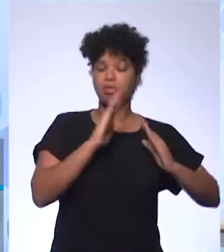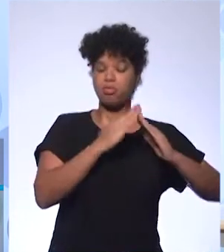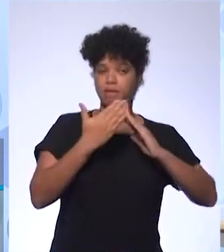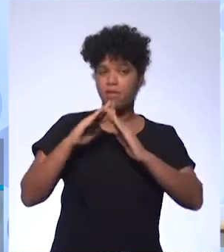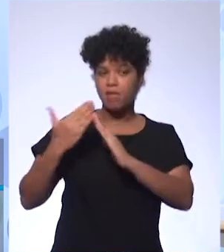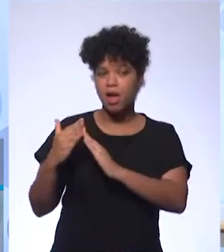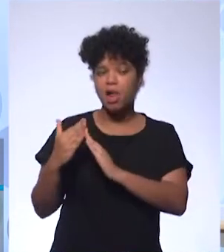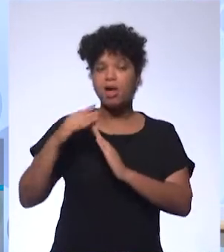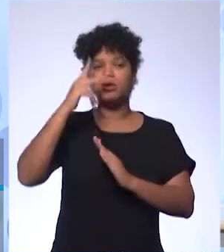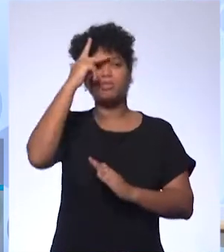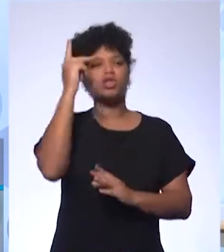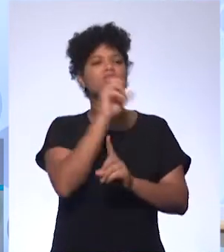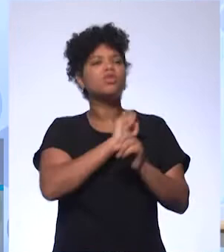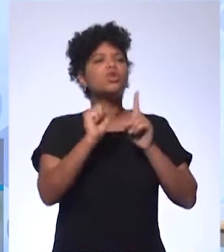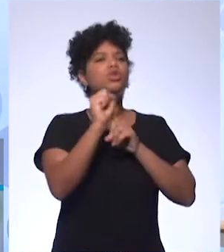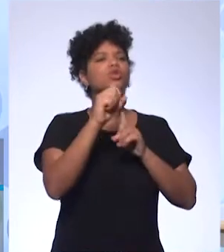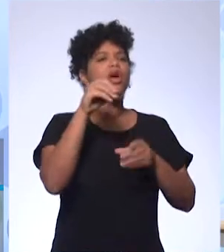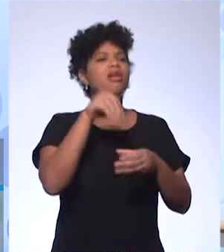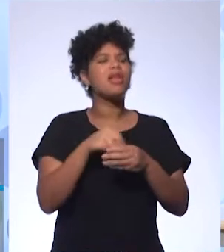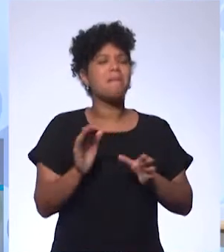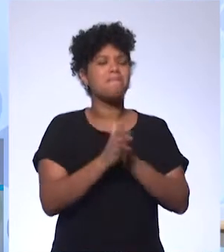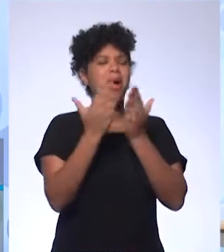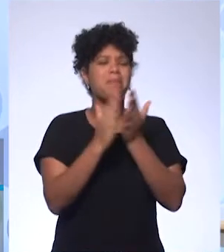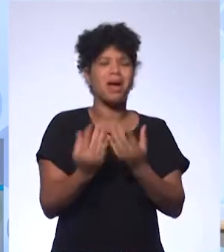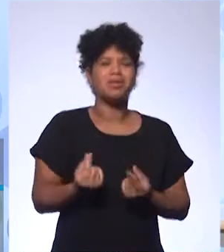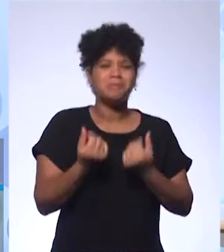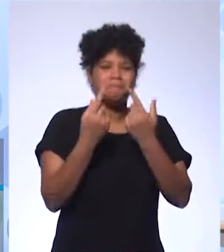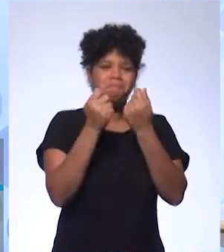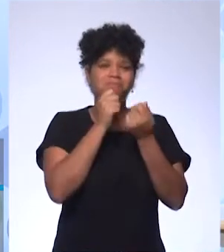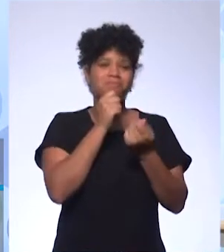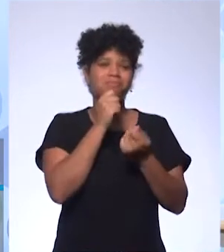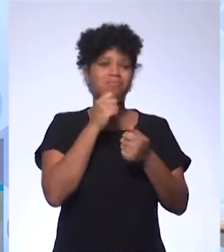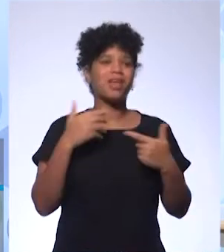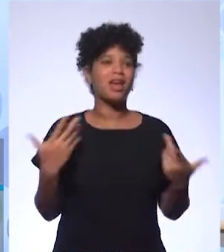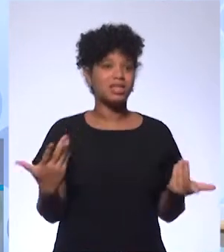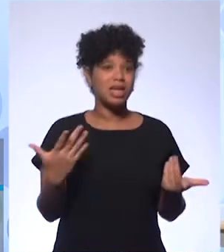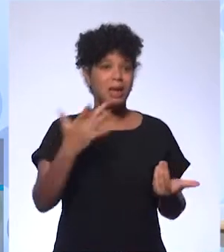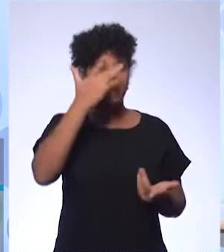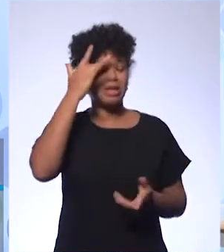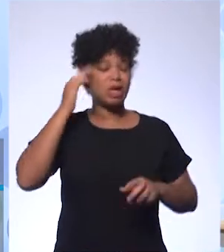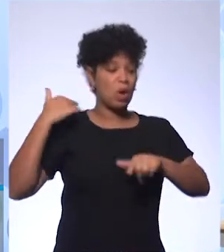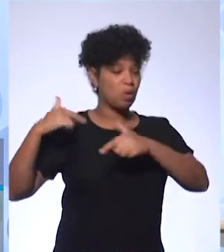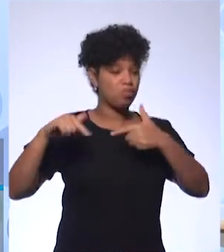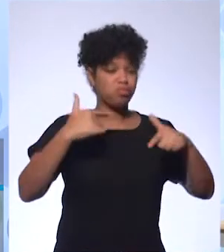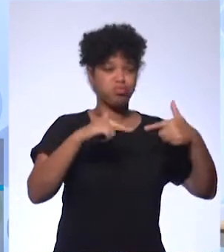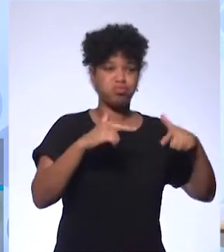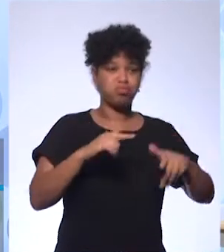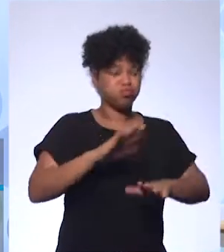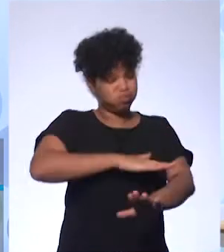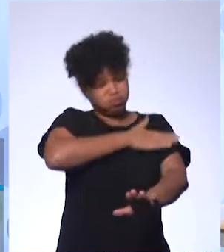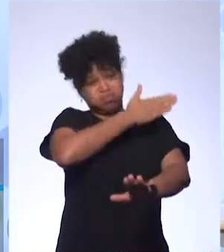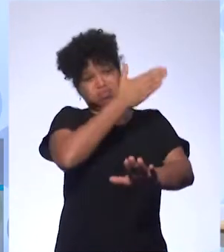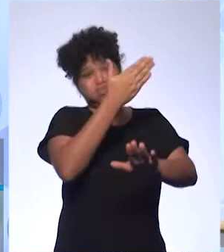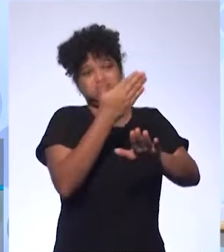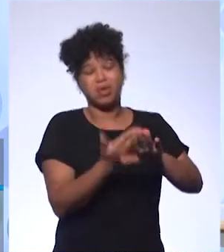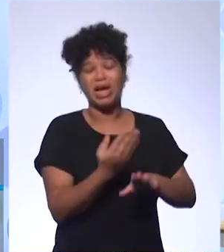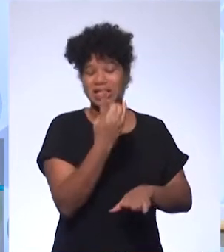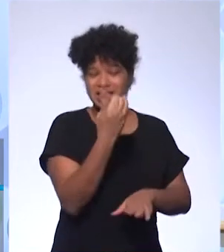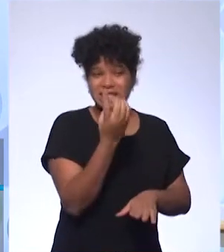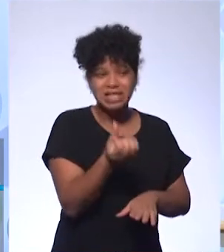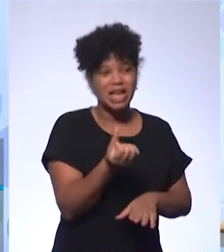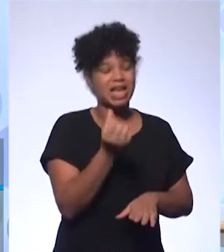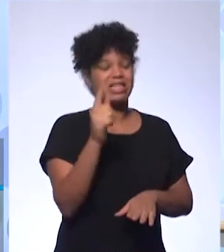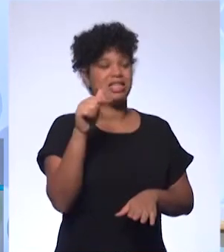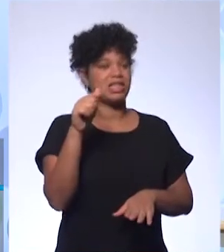as pessoas, né, com poucos recursos, as pessoas, né, que trabalhavam 16, 17 horas numa fábrica para